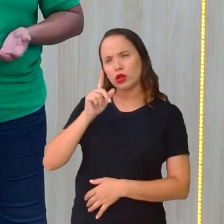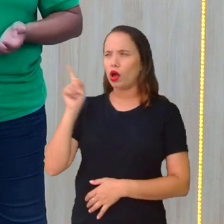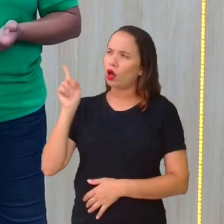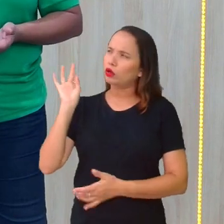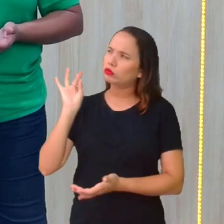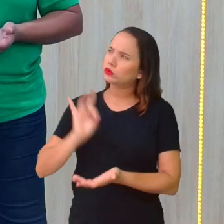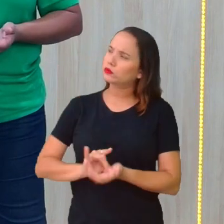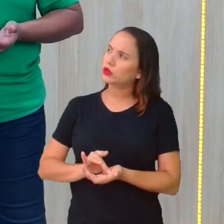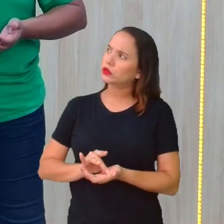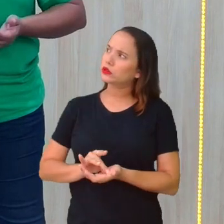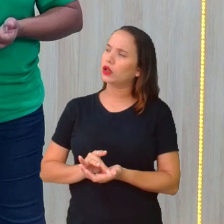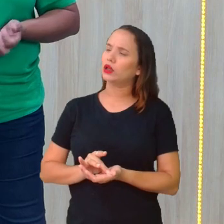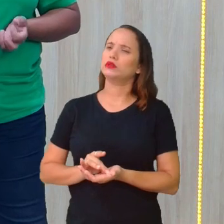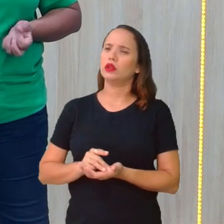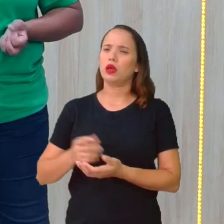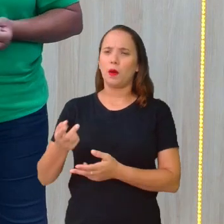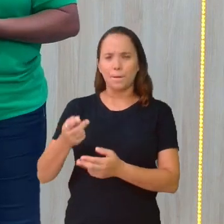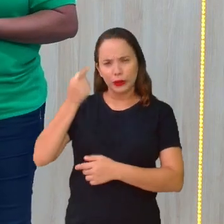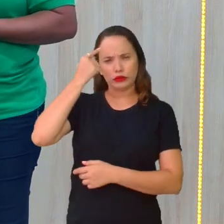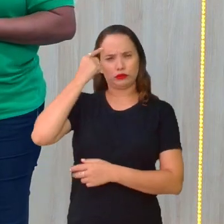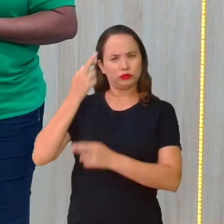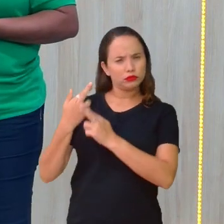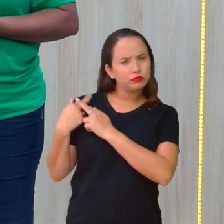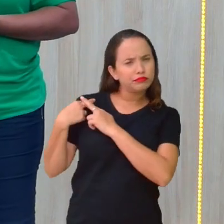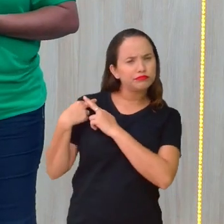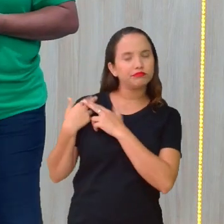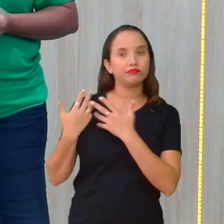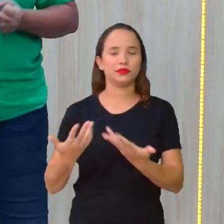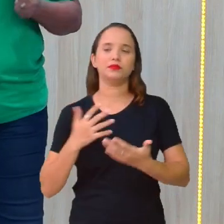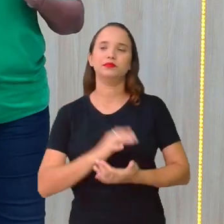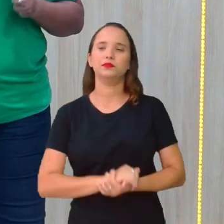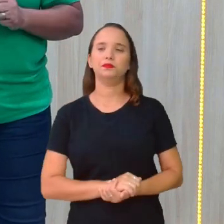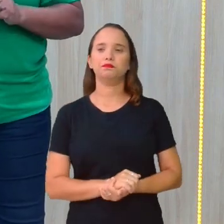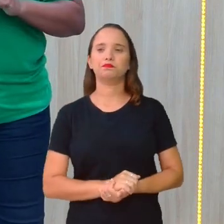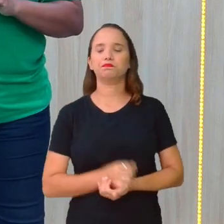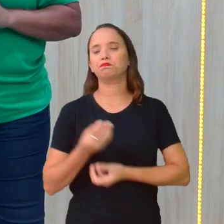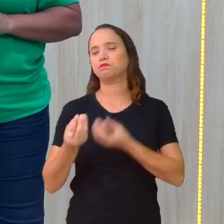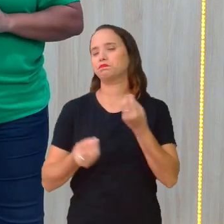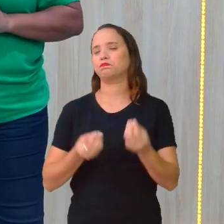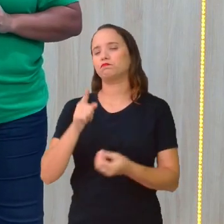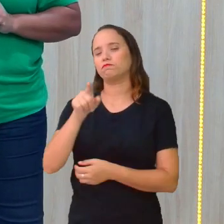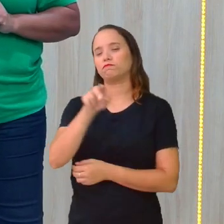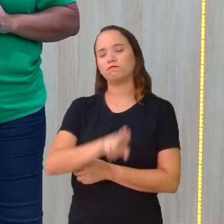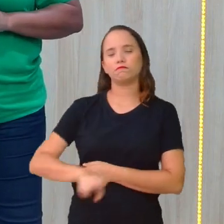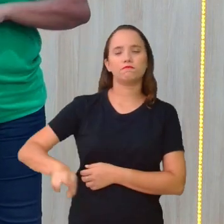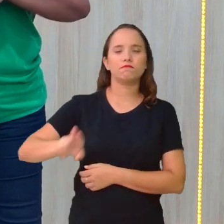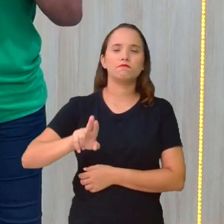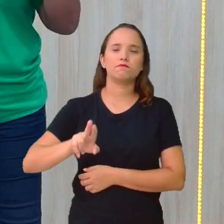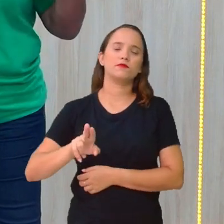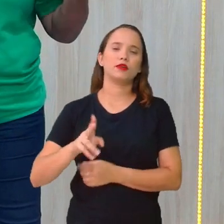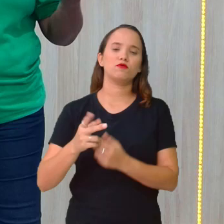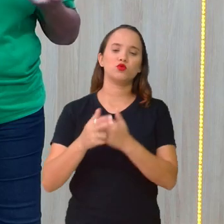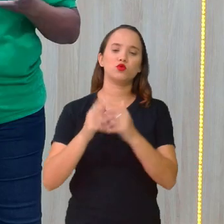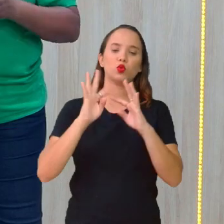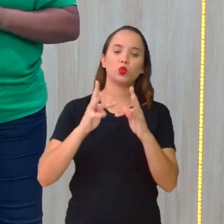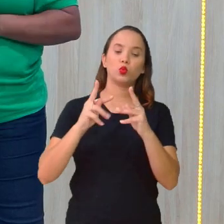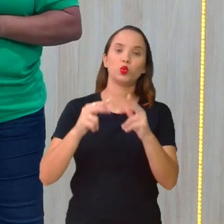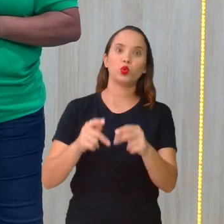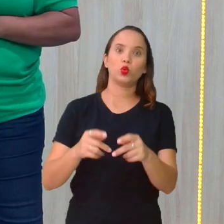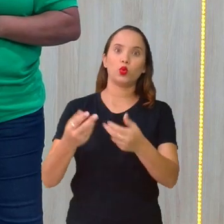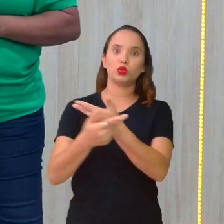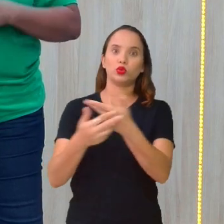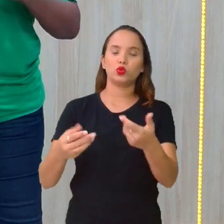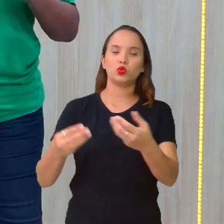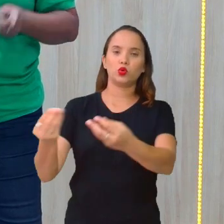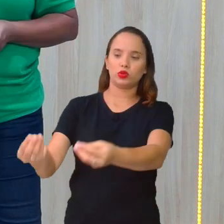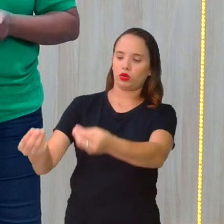esses recursos de forma responsável? Como você tem consumido tudo isso aí que a natureza